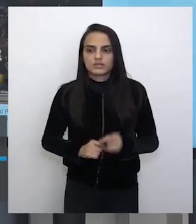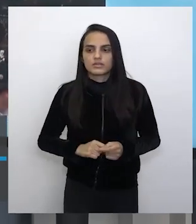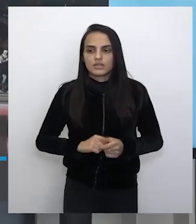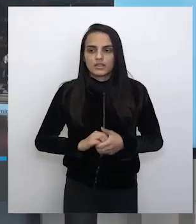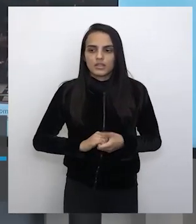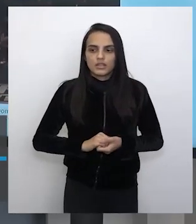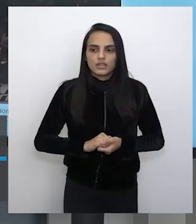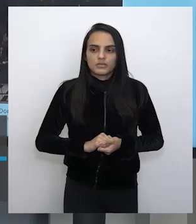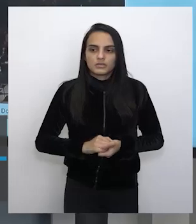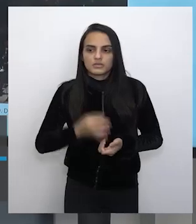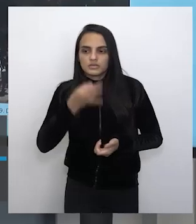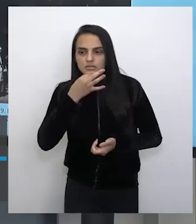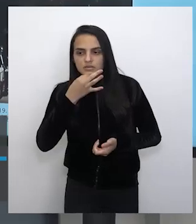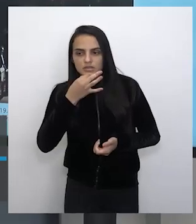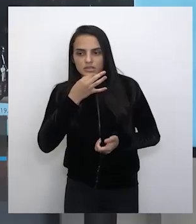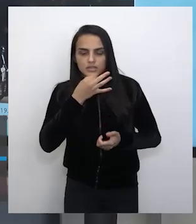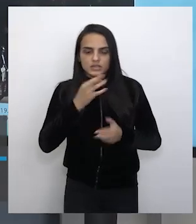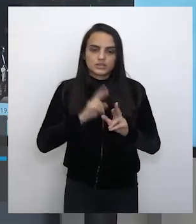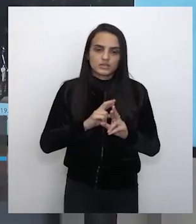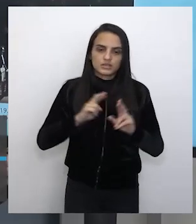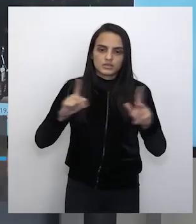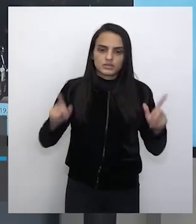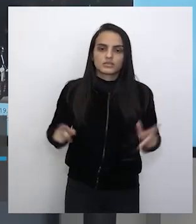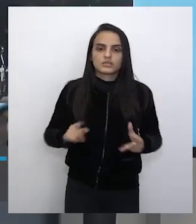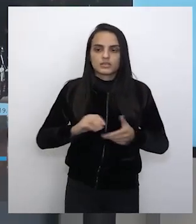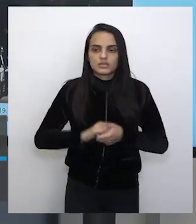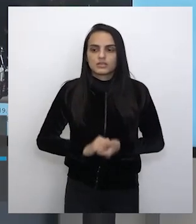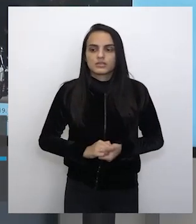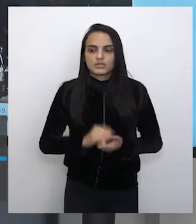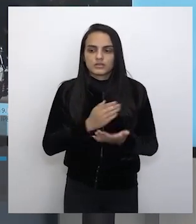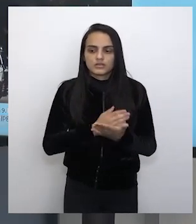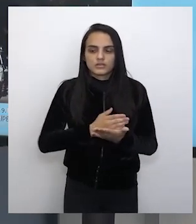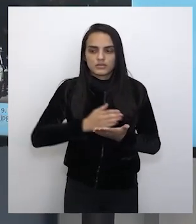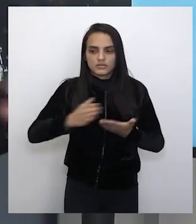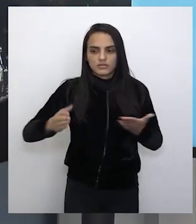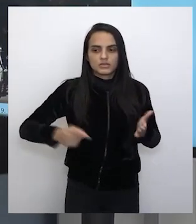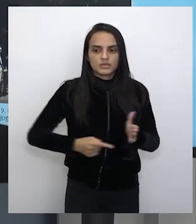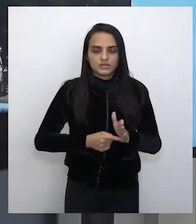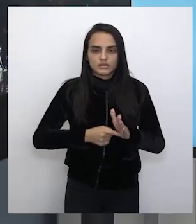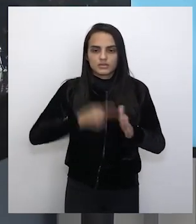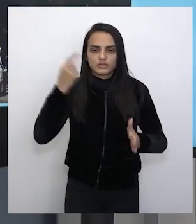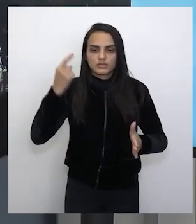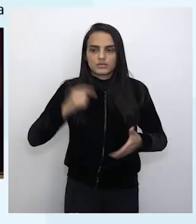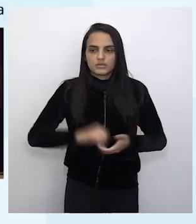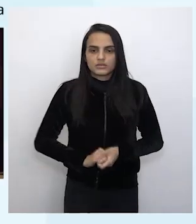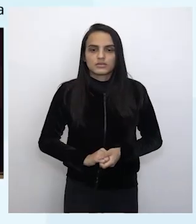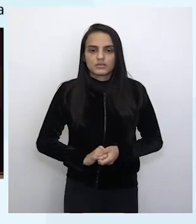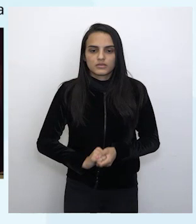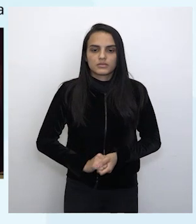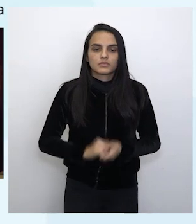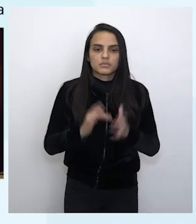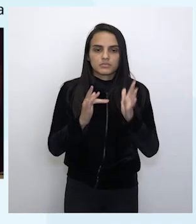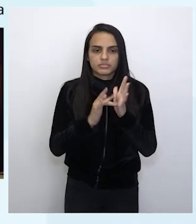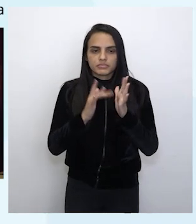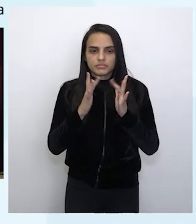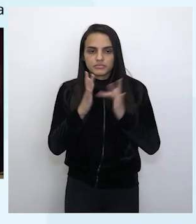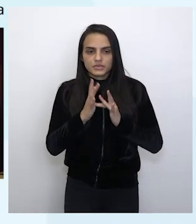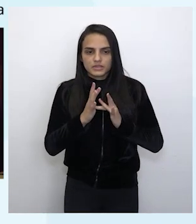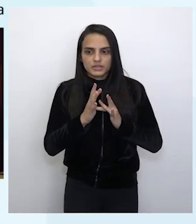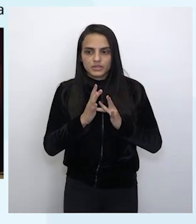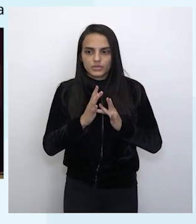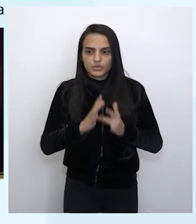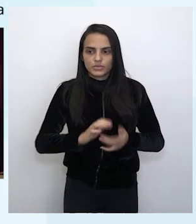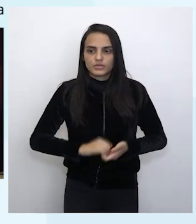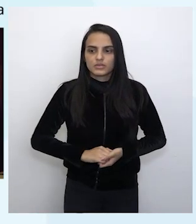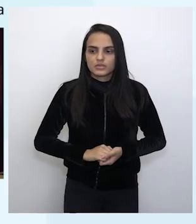né, acabam, né, sendo tomadas, né? Primeiro, eles mandam a Companhia de Jesus, né, os padres jesuítas, a disseminarem a fé